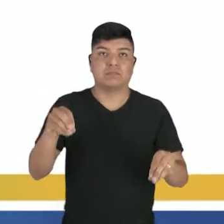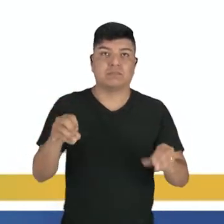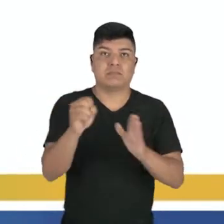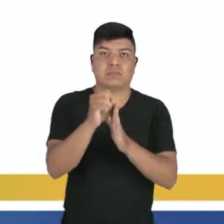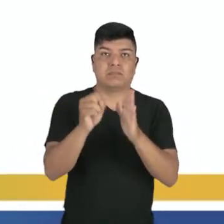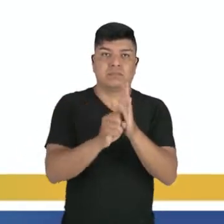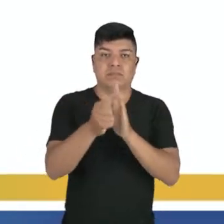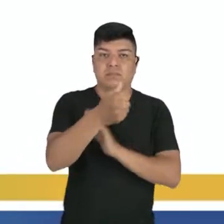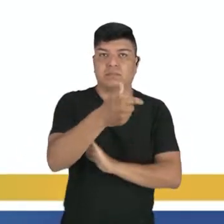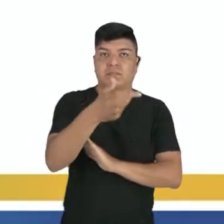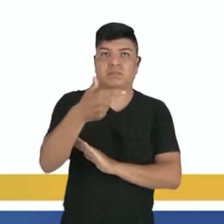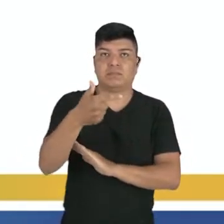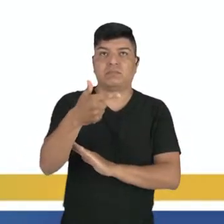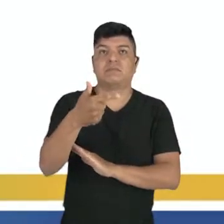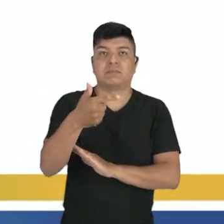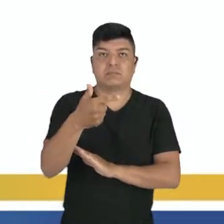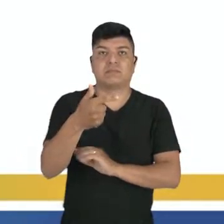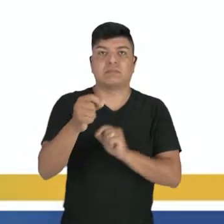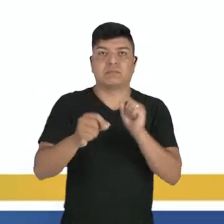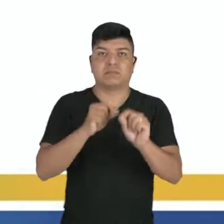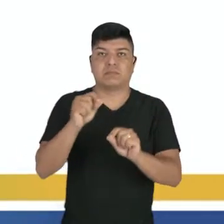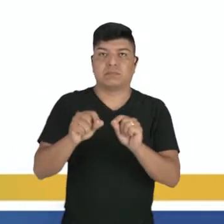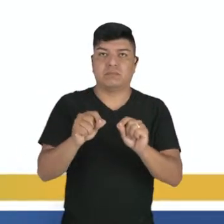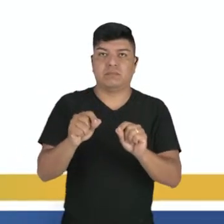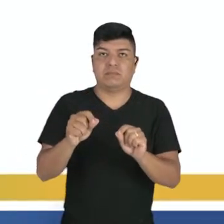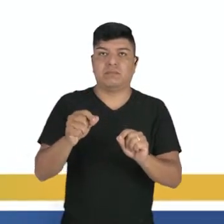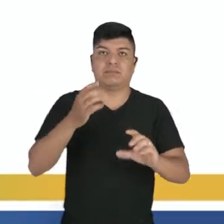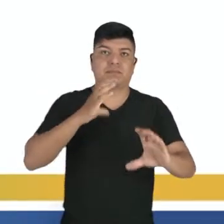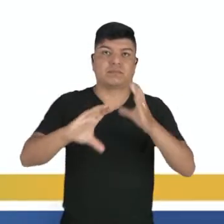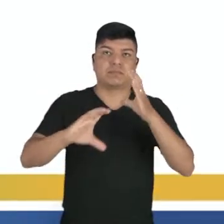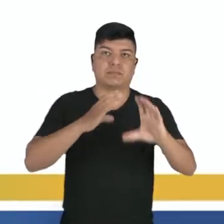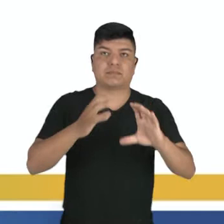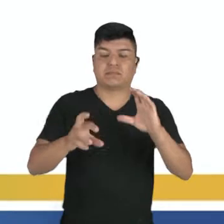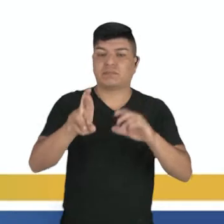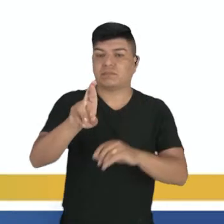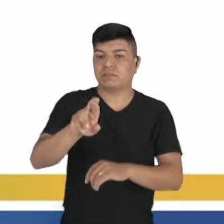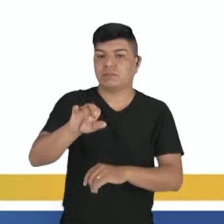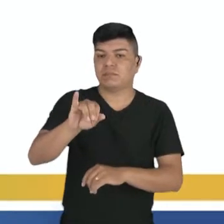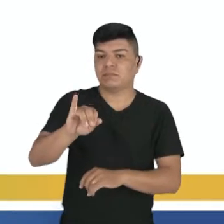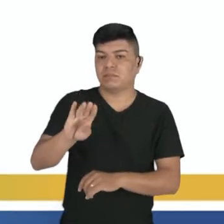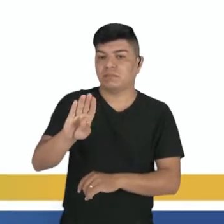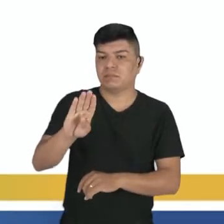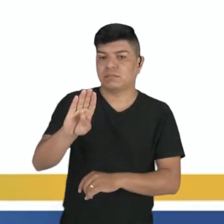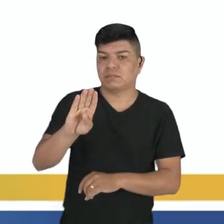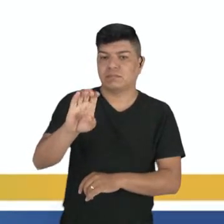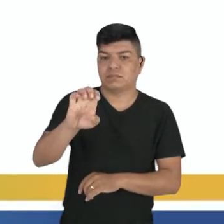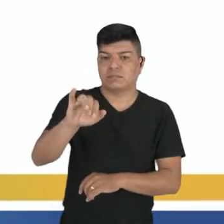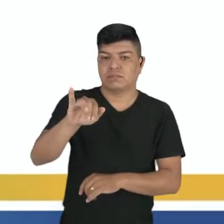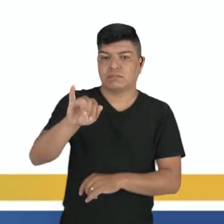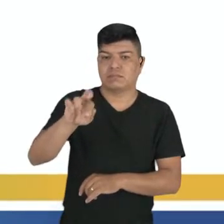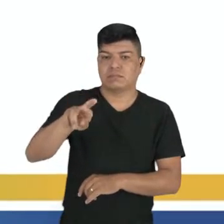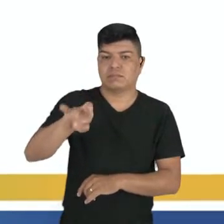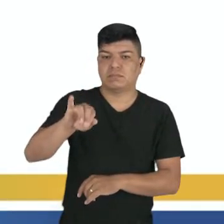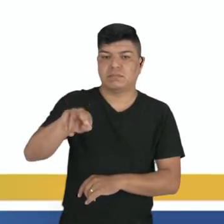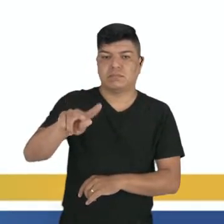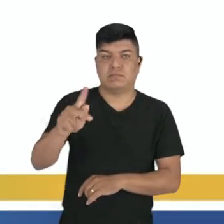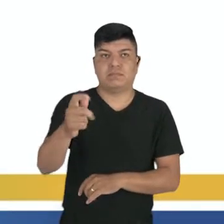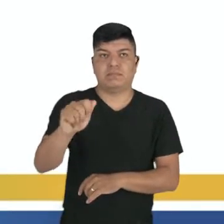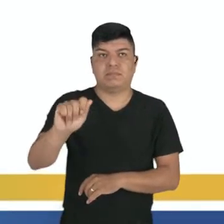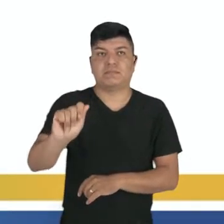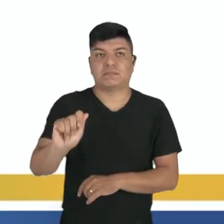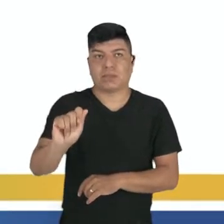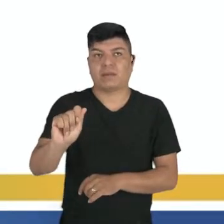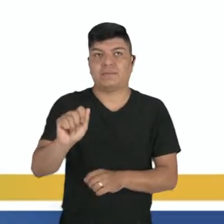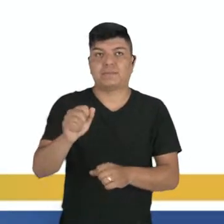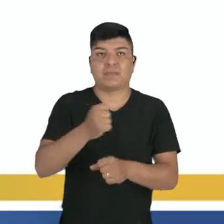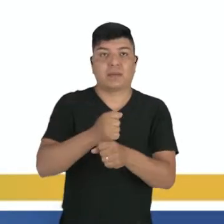inicial foi a Cantiga da Ribeirinha, ou Cantiga da Garvaia, escrita em 1189